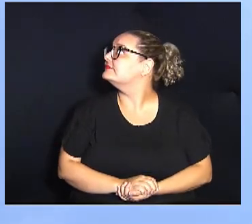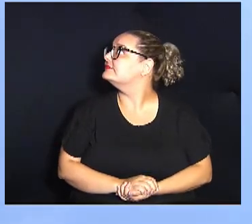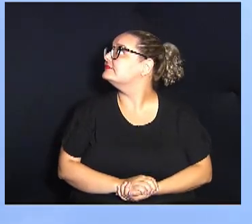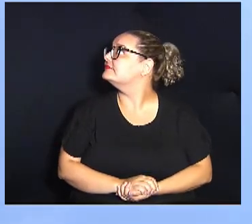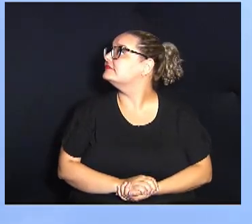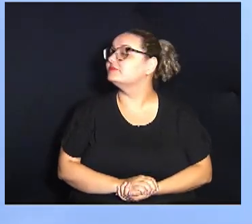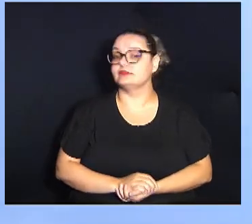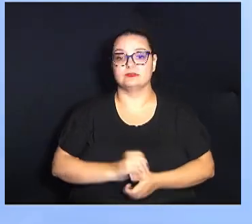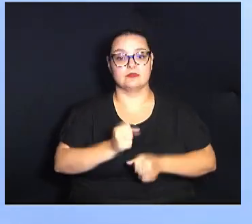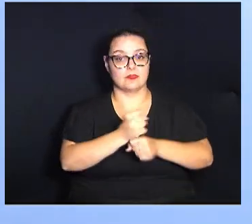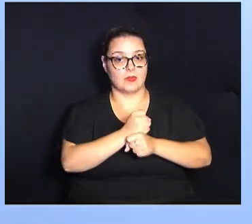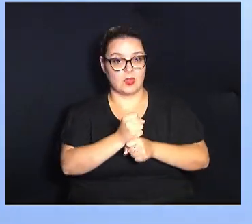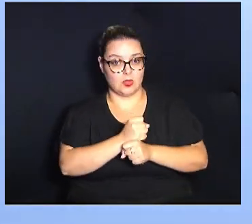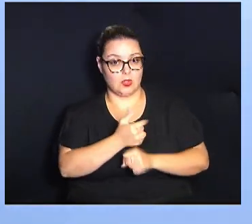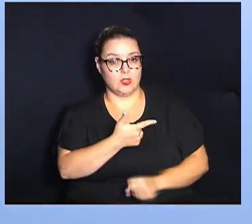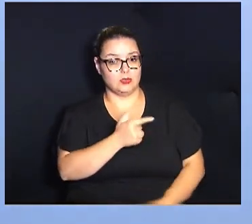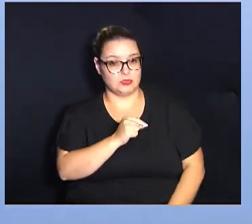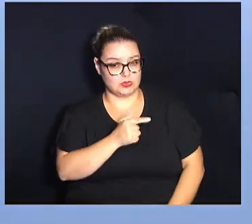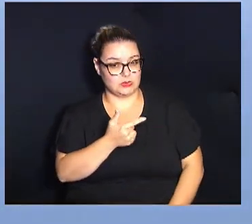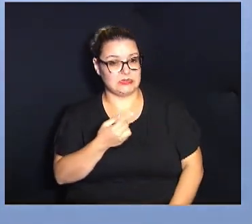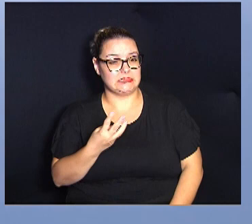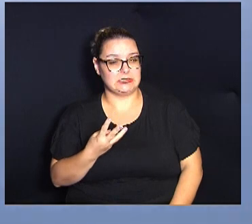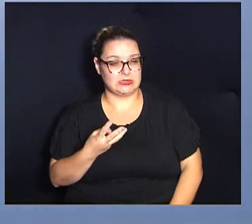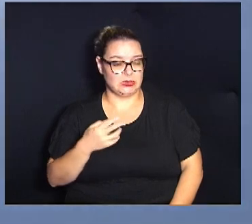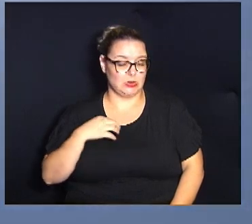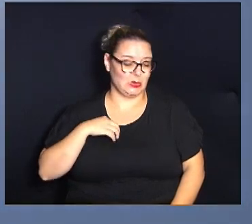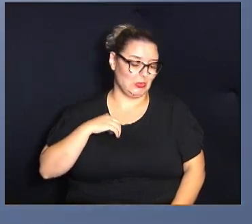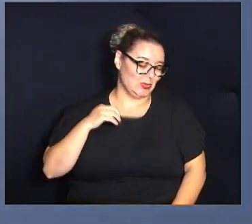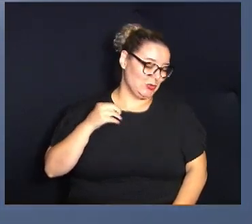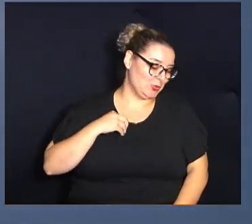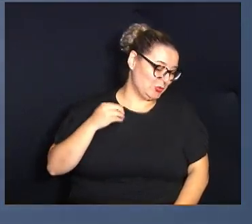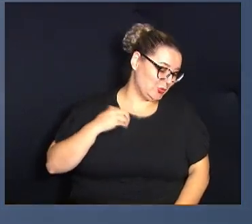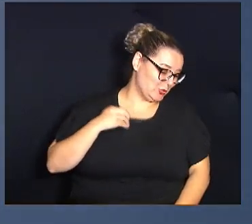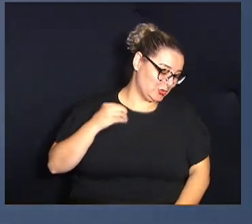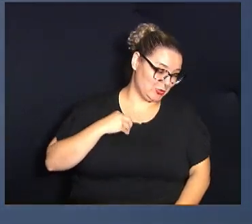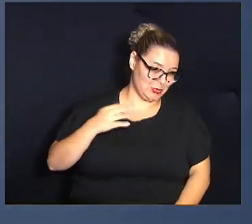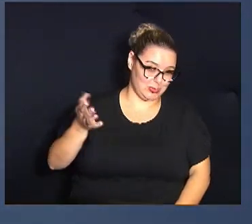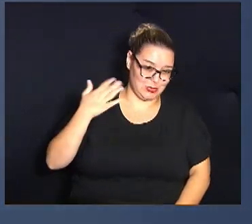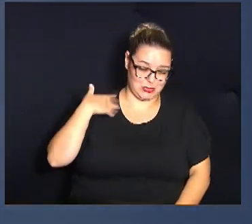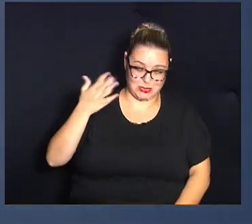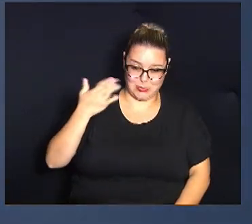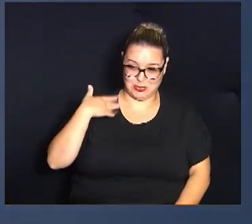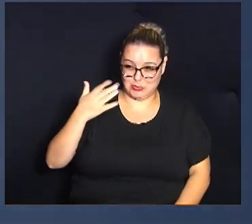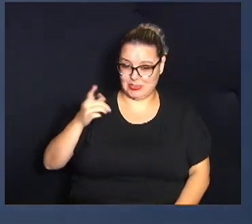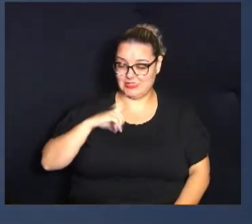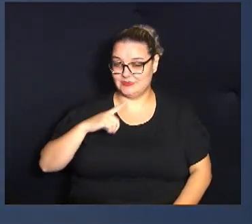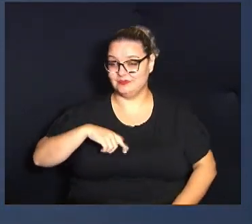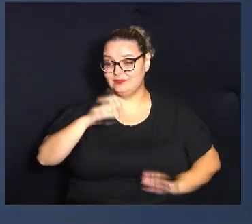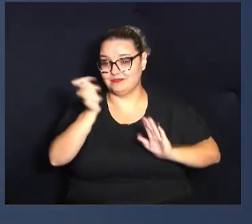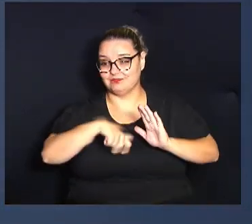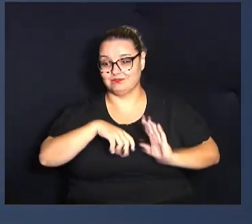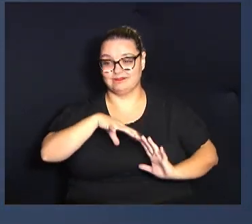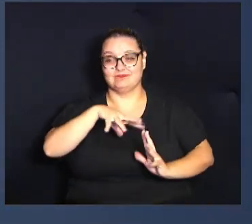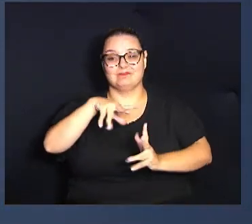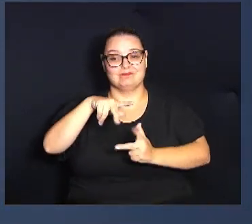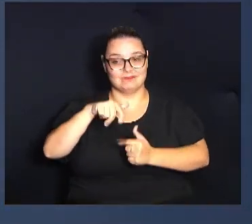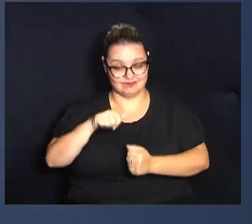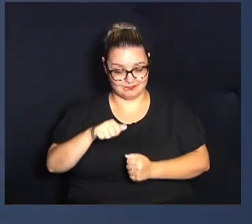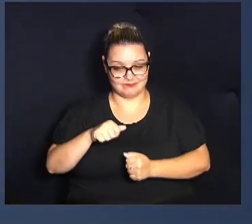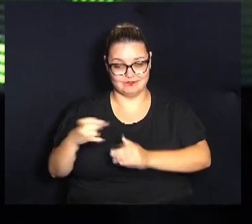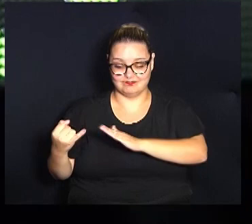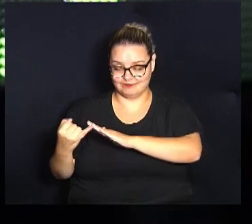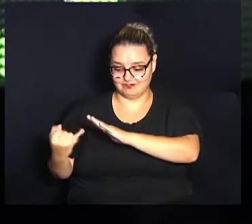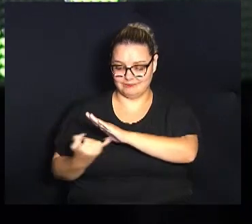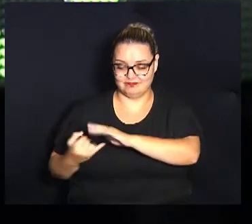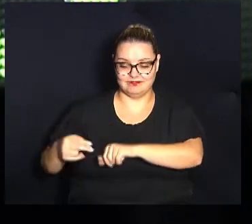O ano de 2023 tem sido um dos mais quentes de que se tem registro na história do planeta. De acordo com o Instituto Nacional